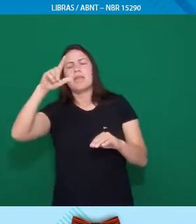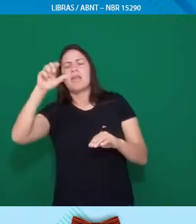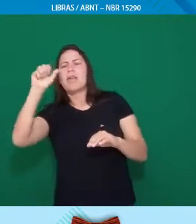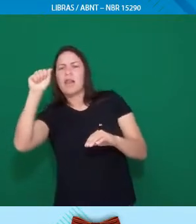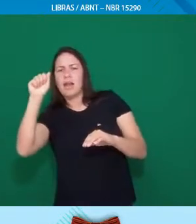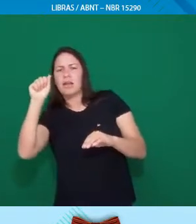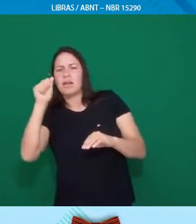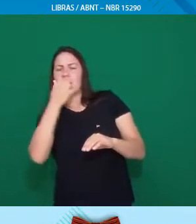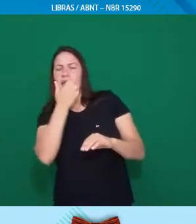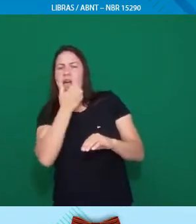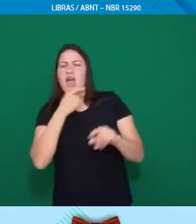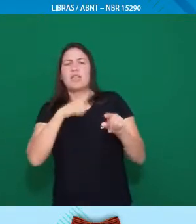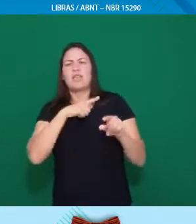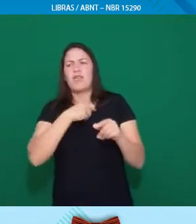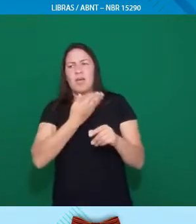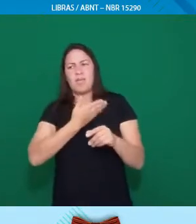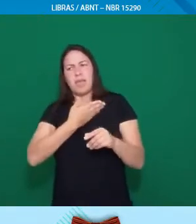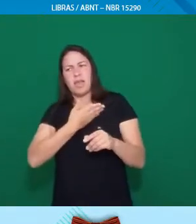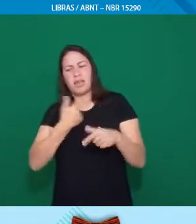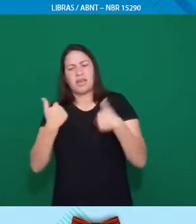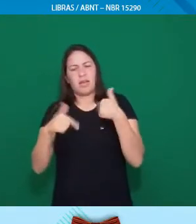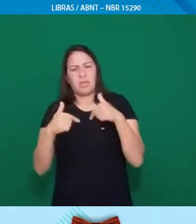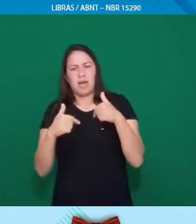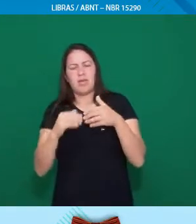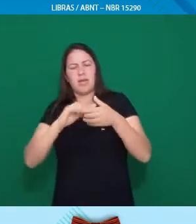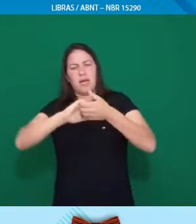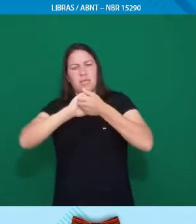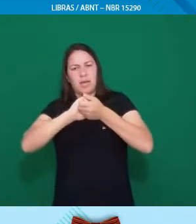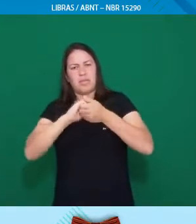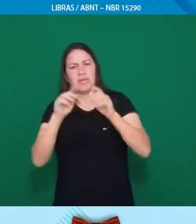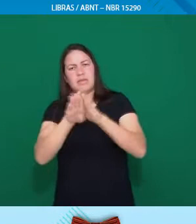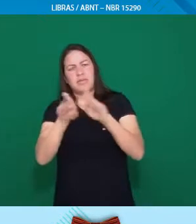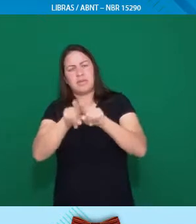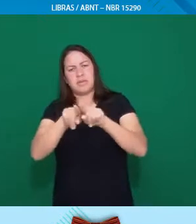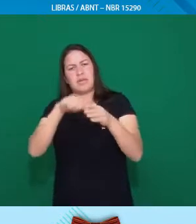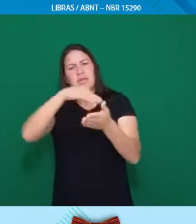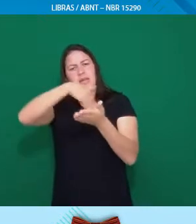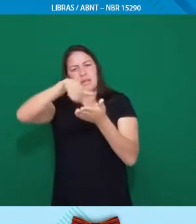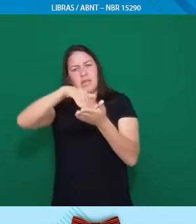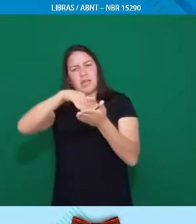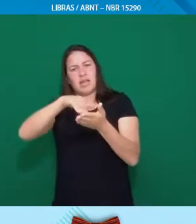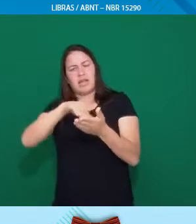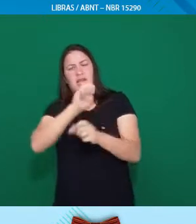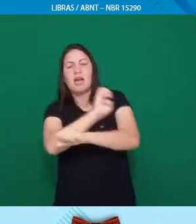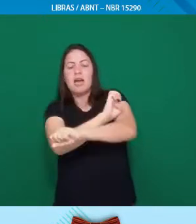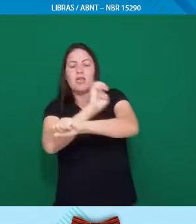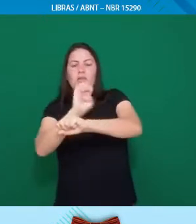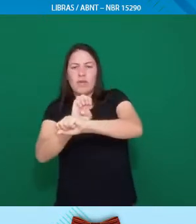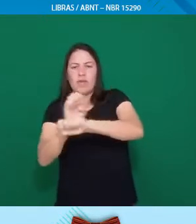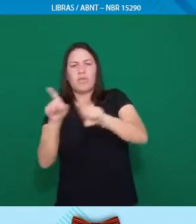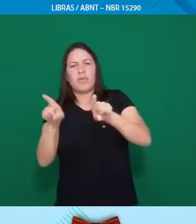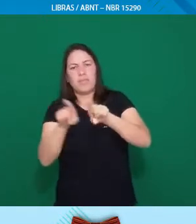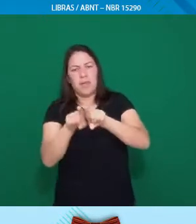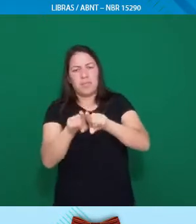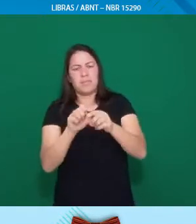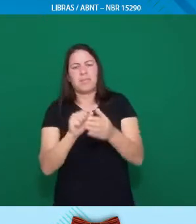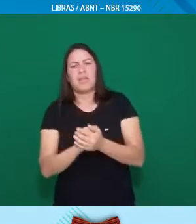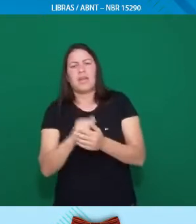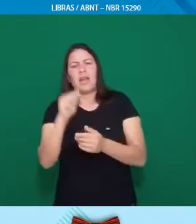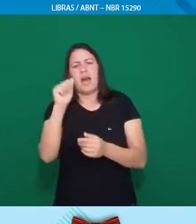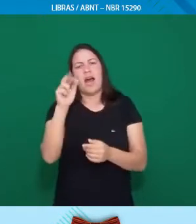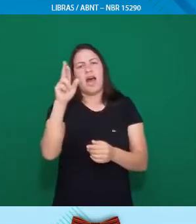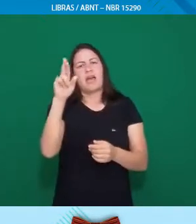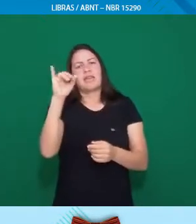horas assumir né Camila veio para este já colega e parabéns aqui também a secretária de educação também se faz presente aí